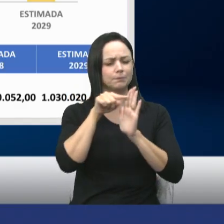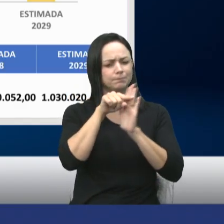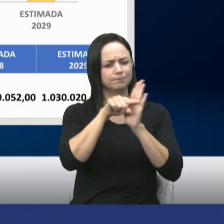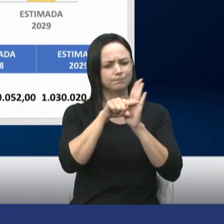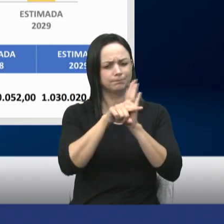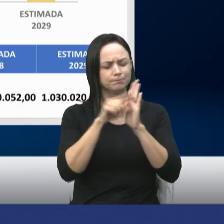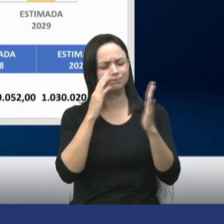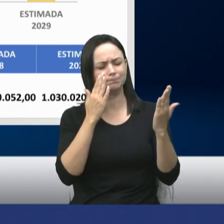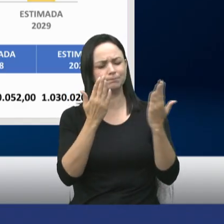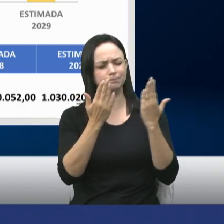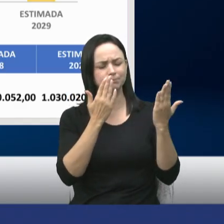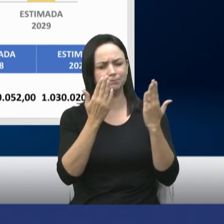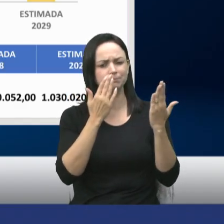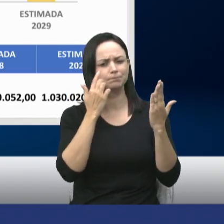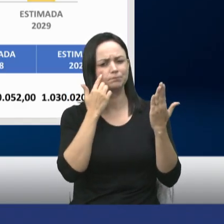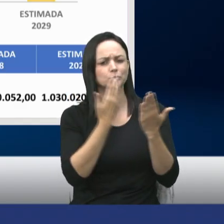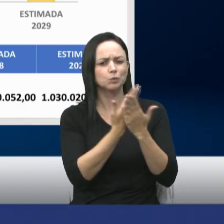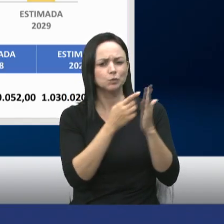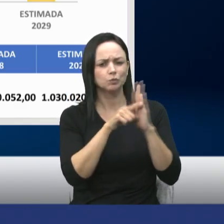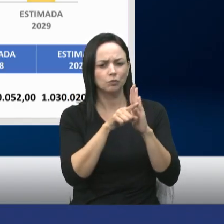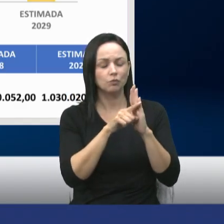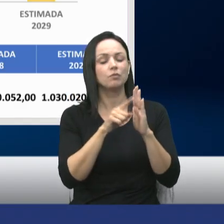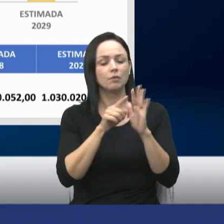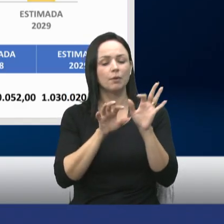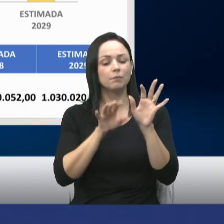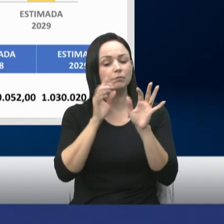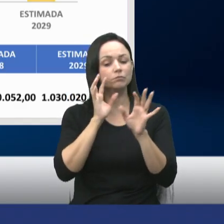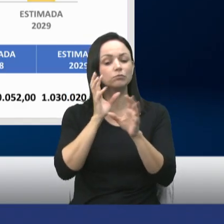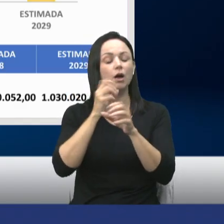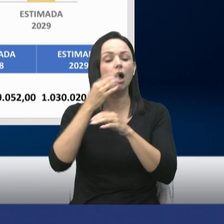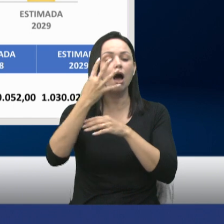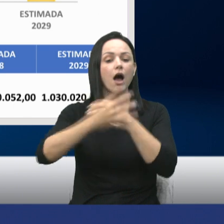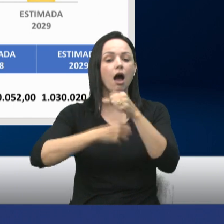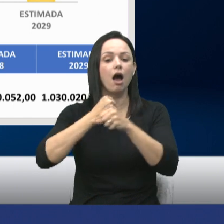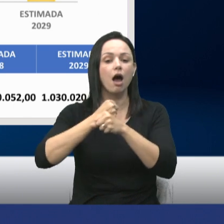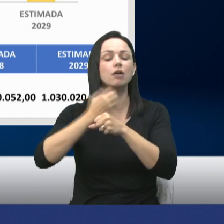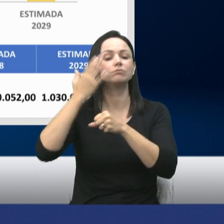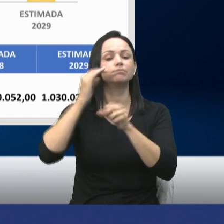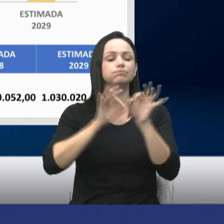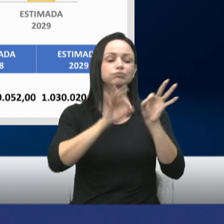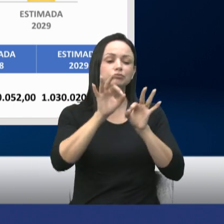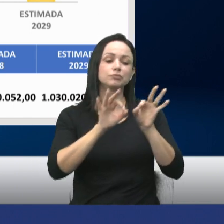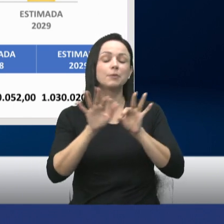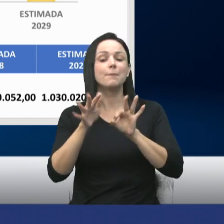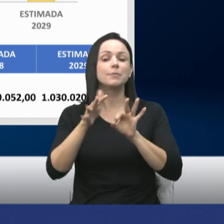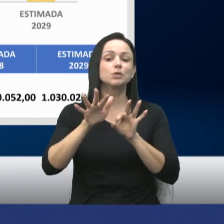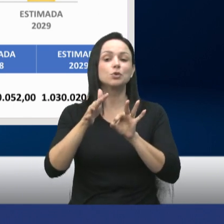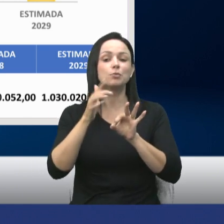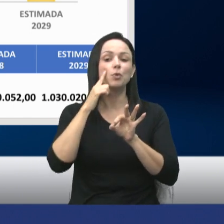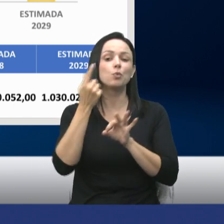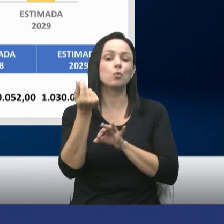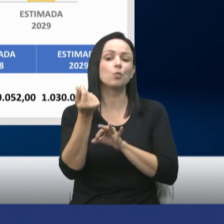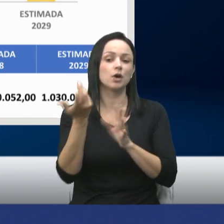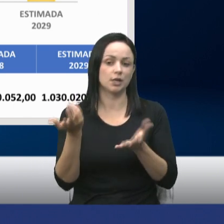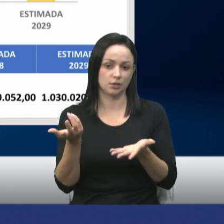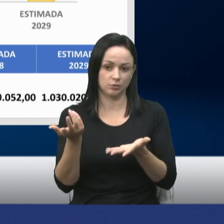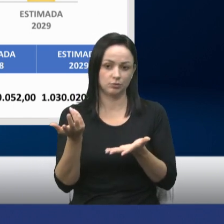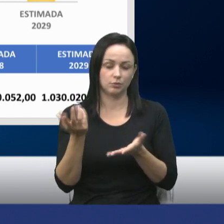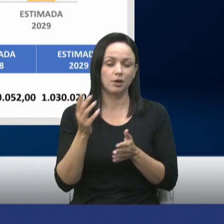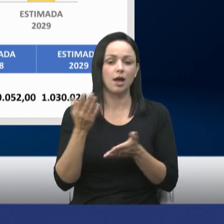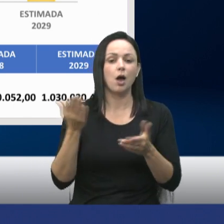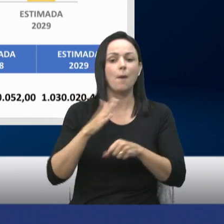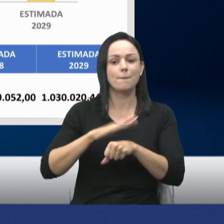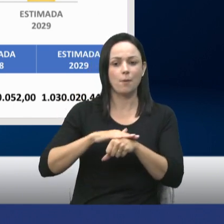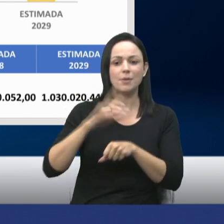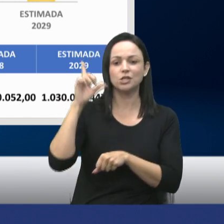projetou as receitas para os próximos anos. A gente está num momento que é um pouco difícil estimar a receita, por causa de